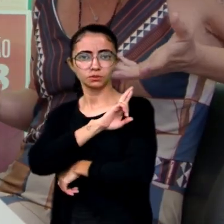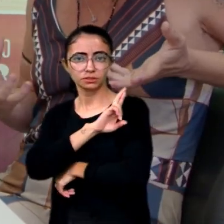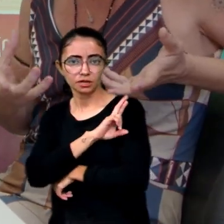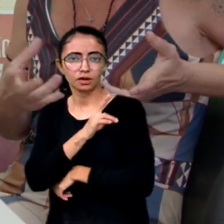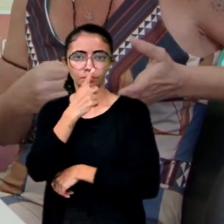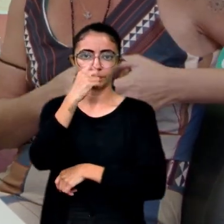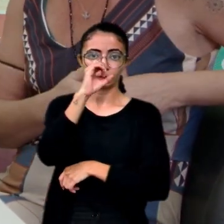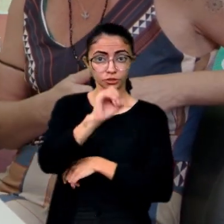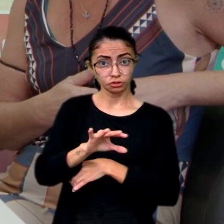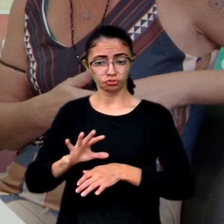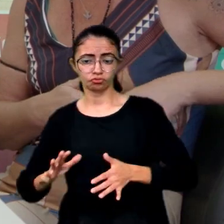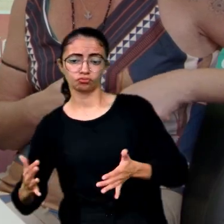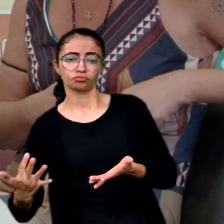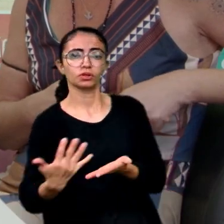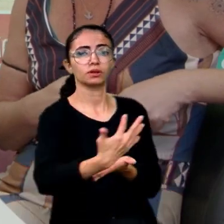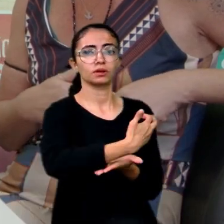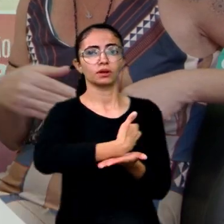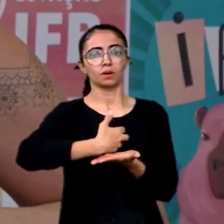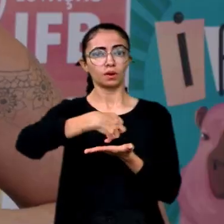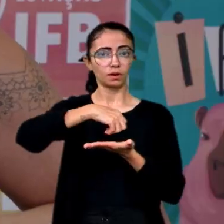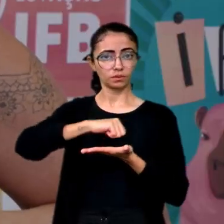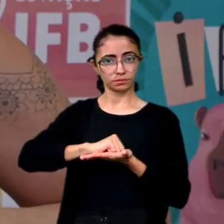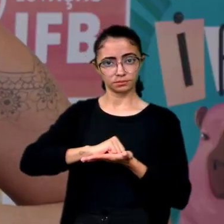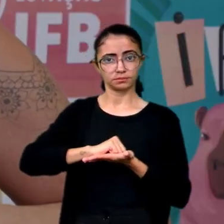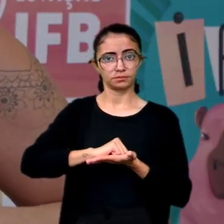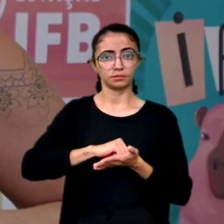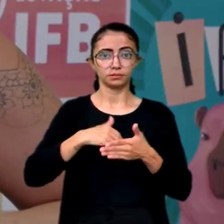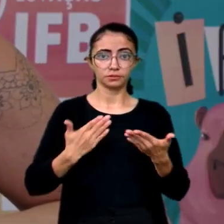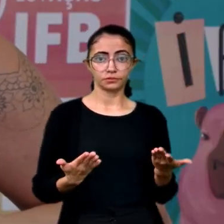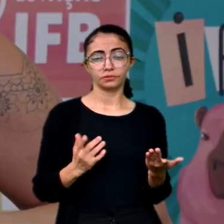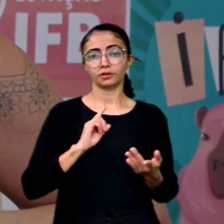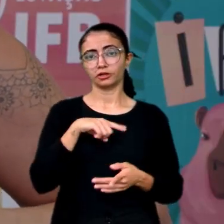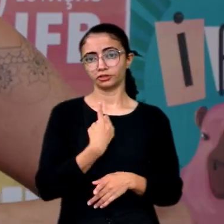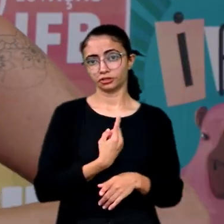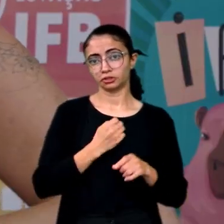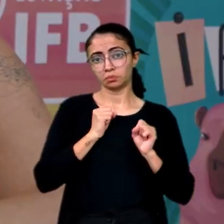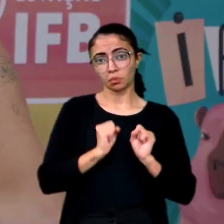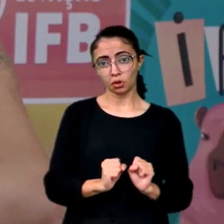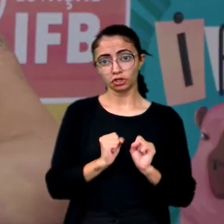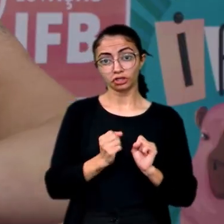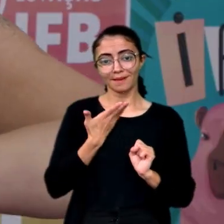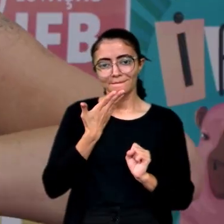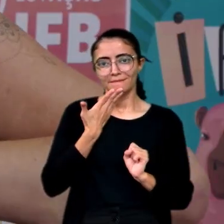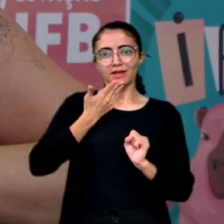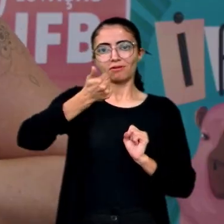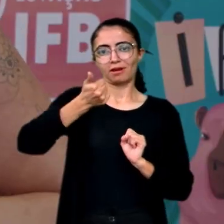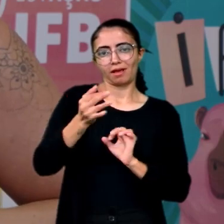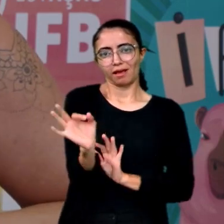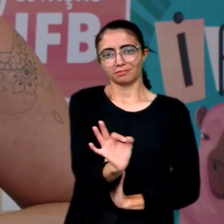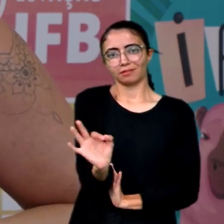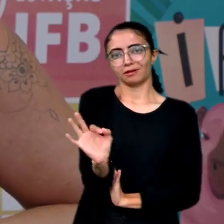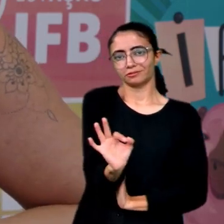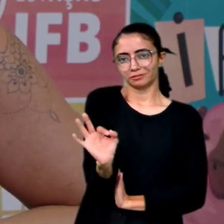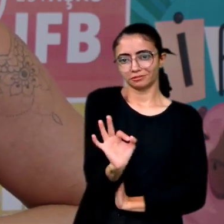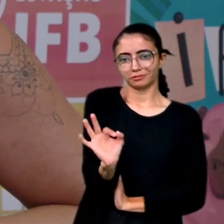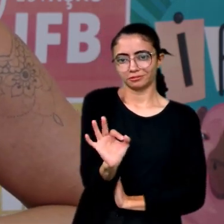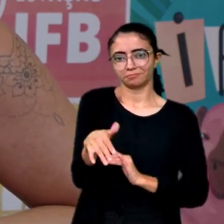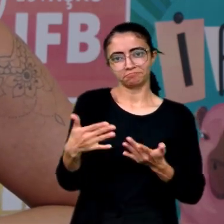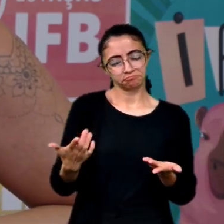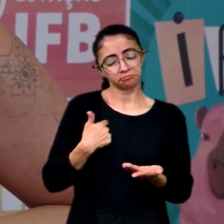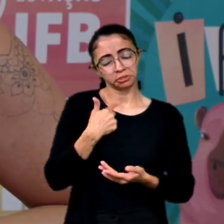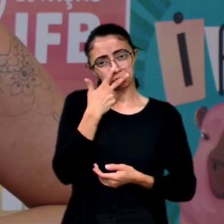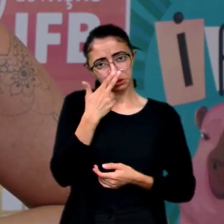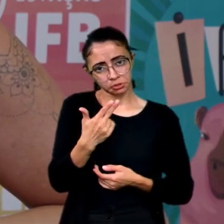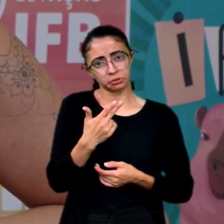estrutura, né? Então, a gente poderia otimizar essa taxa. Então, acho que os primeiros passos foram dados, e essas